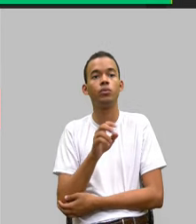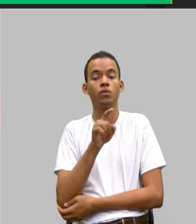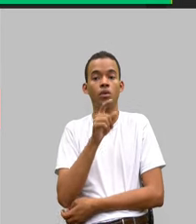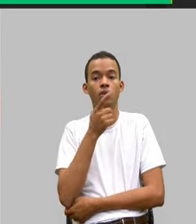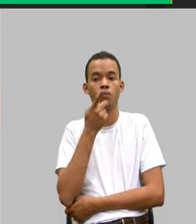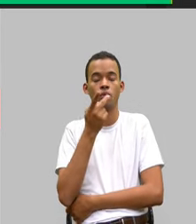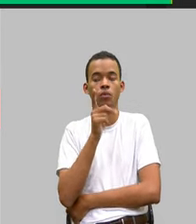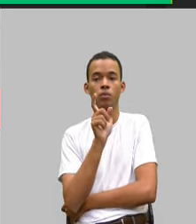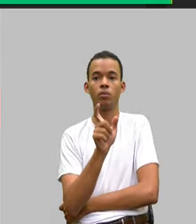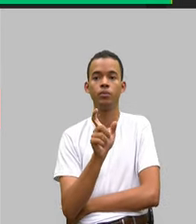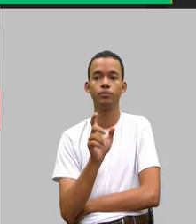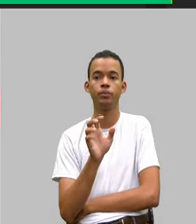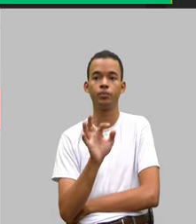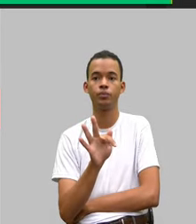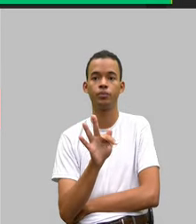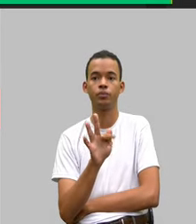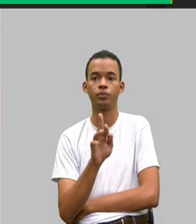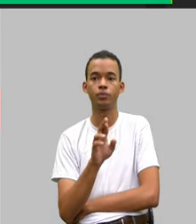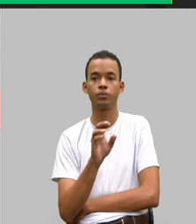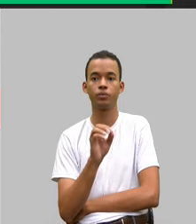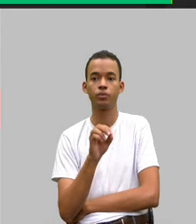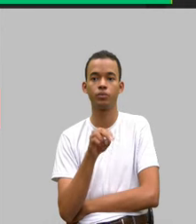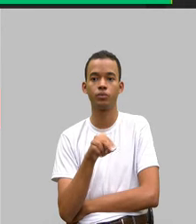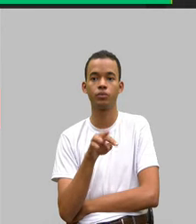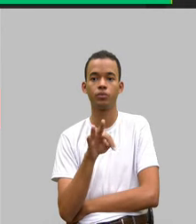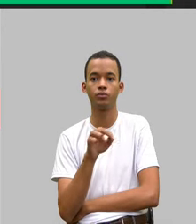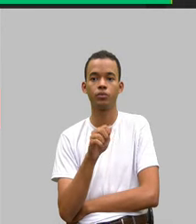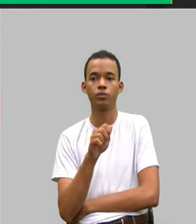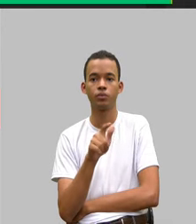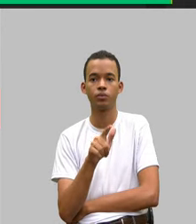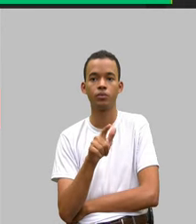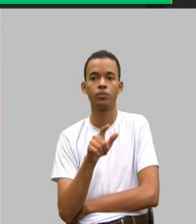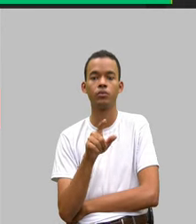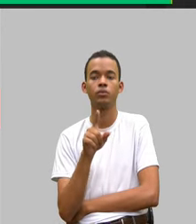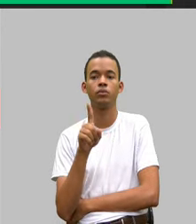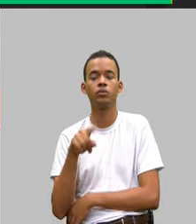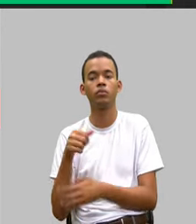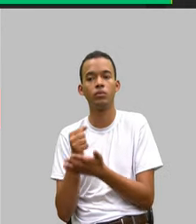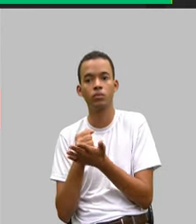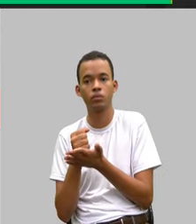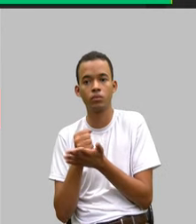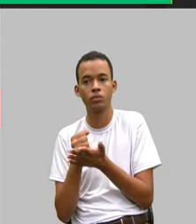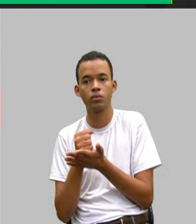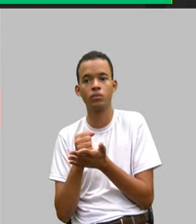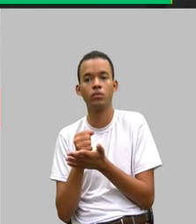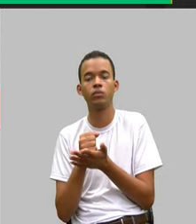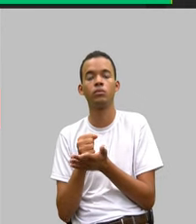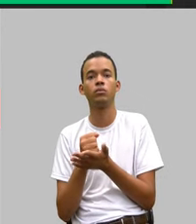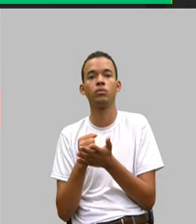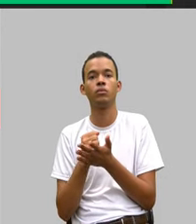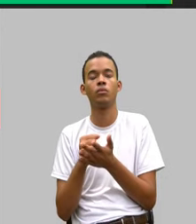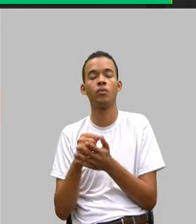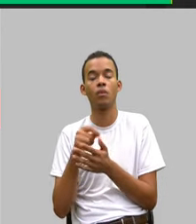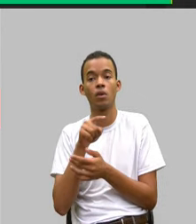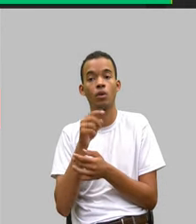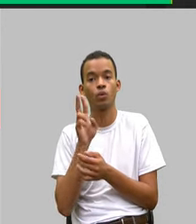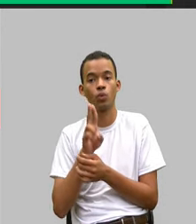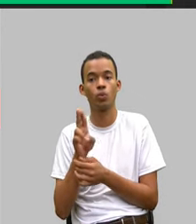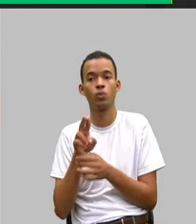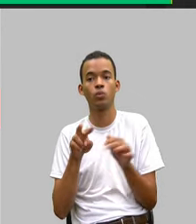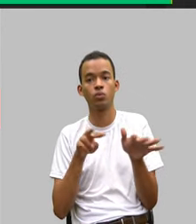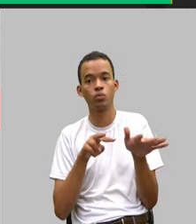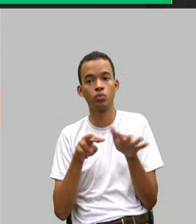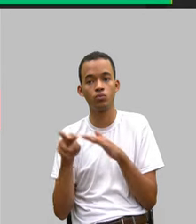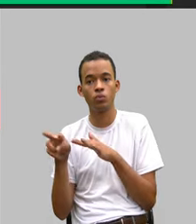gente tem chamada aprazolan esse paciente usava essa medicação duas vezes ao dia então ele passa a